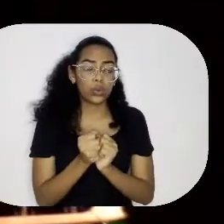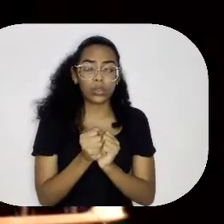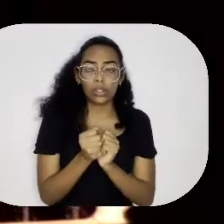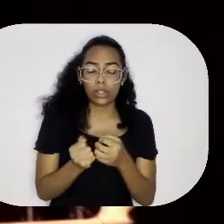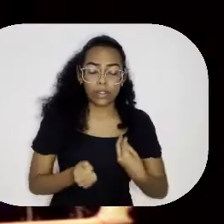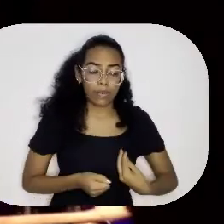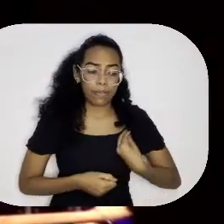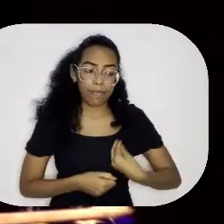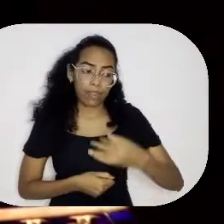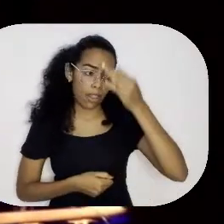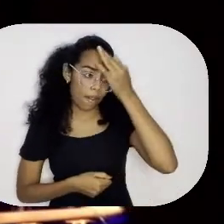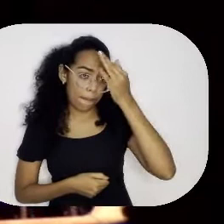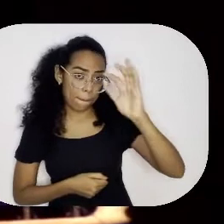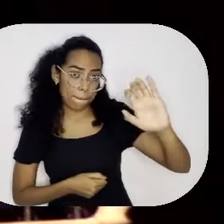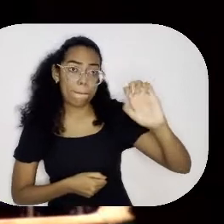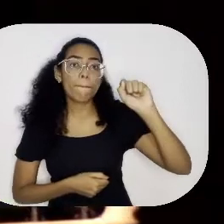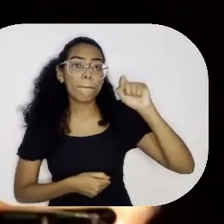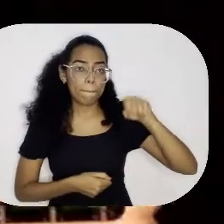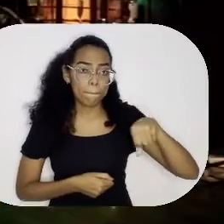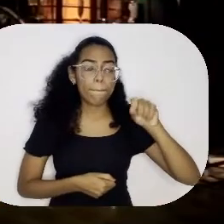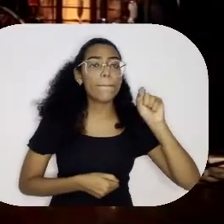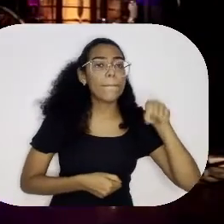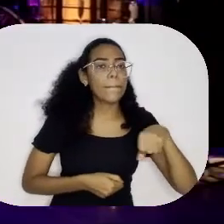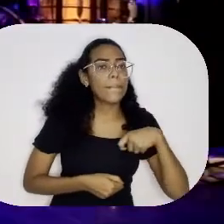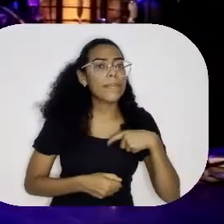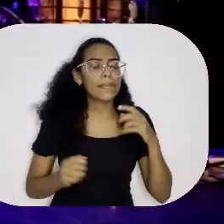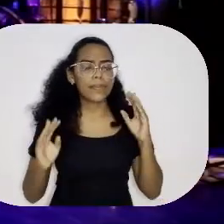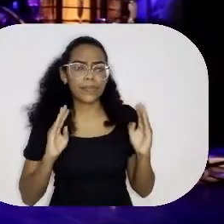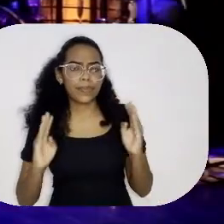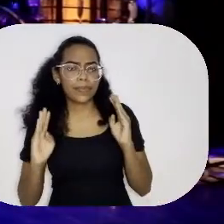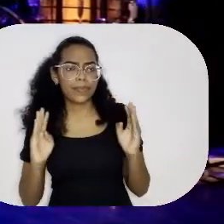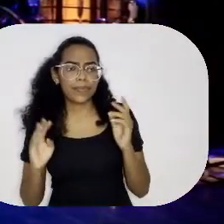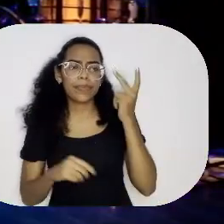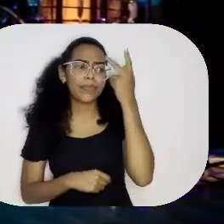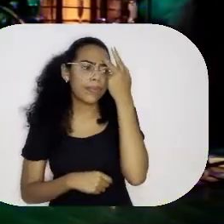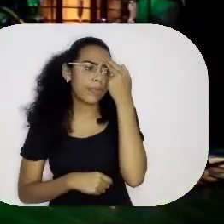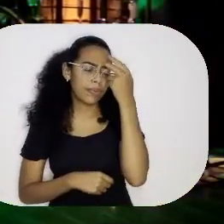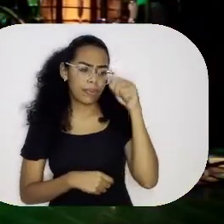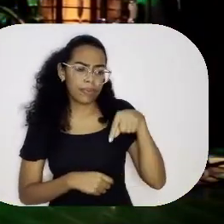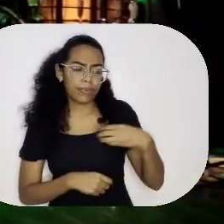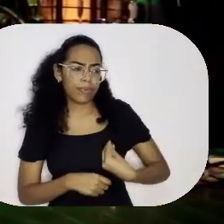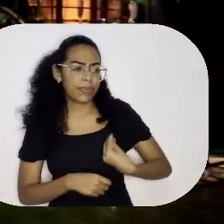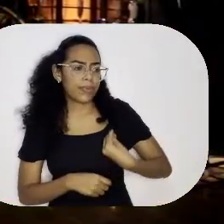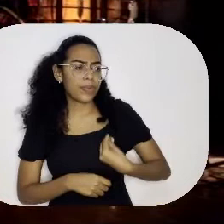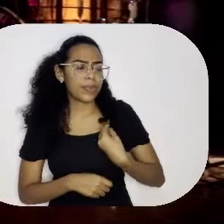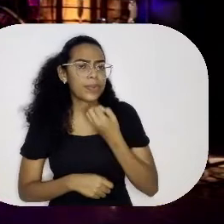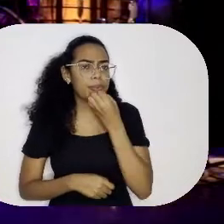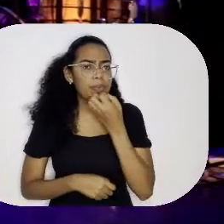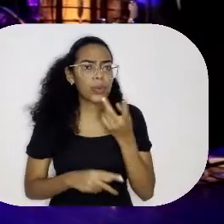manto de quem na vida tem fé. Além do tempo normal eu quero